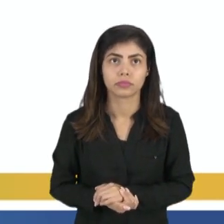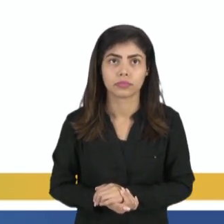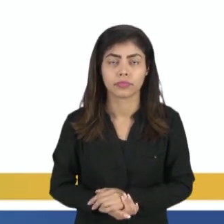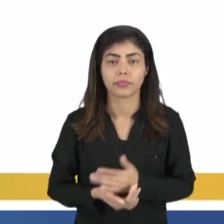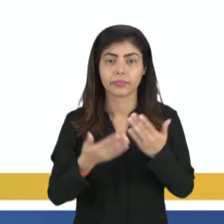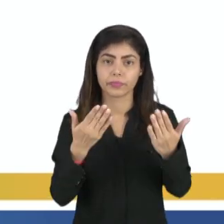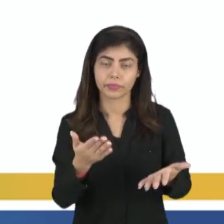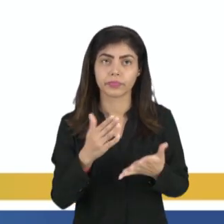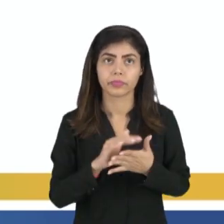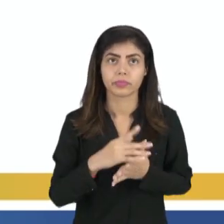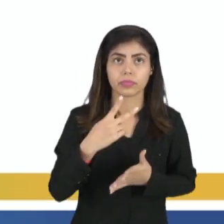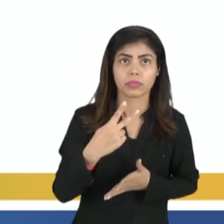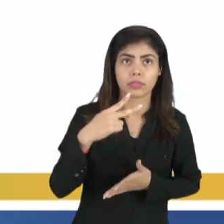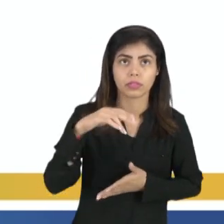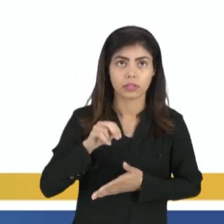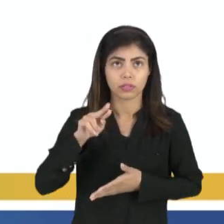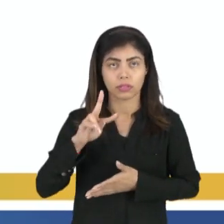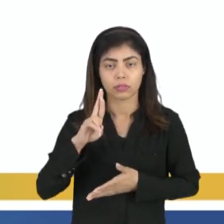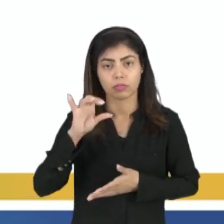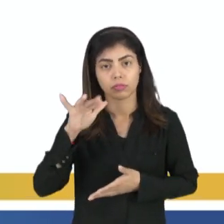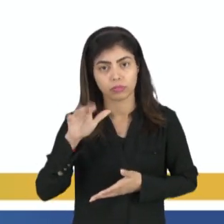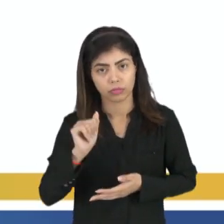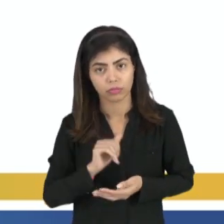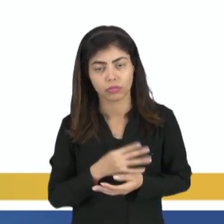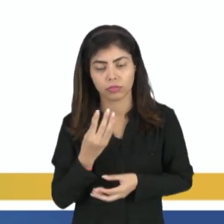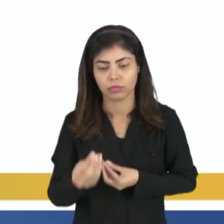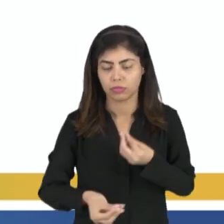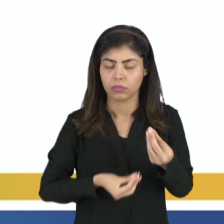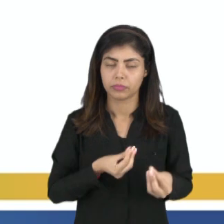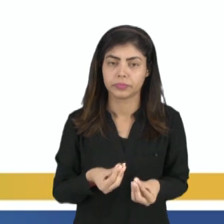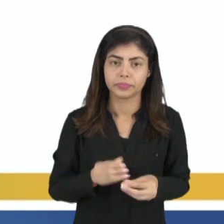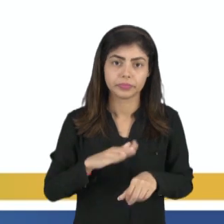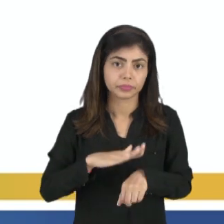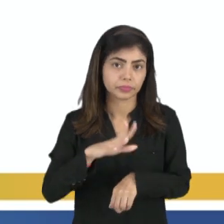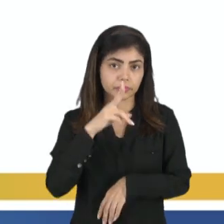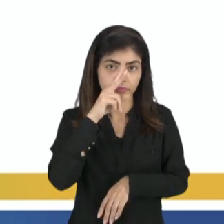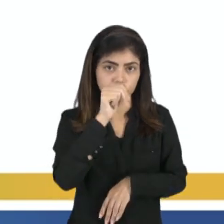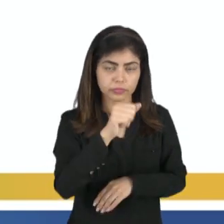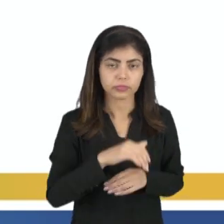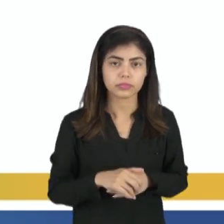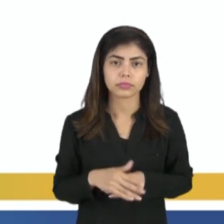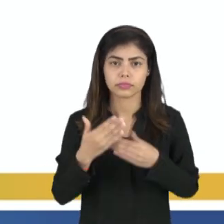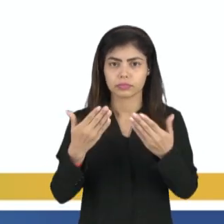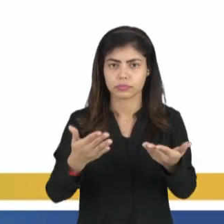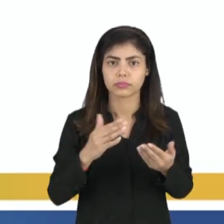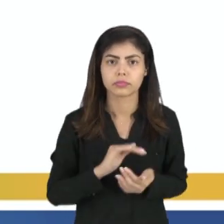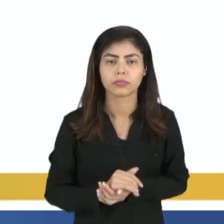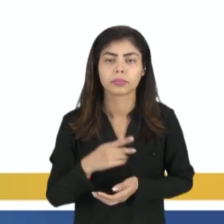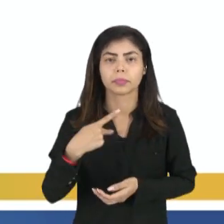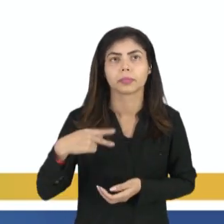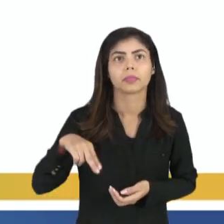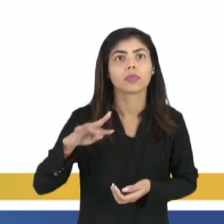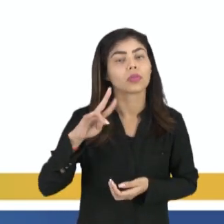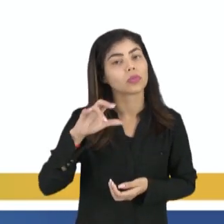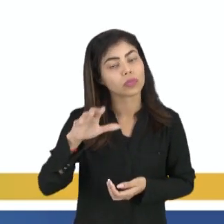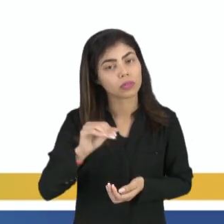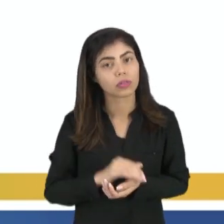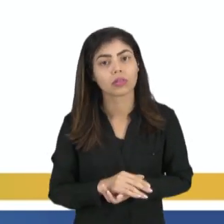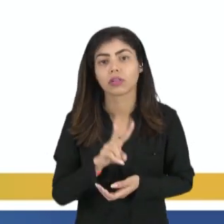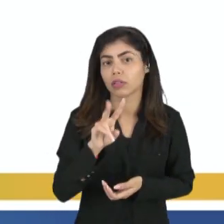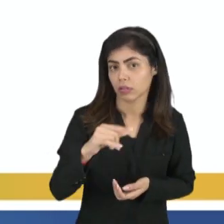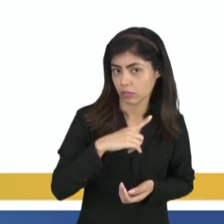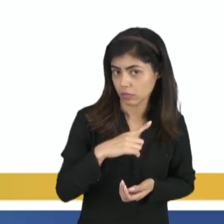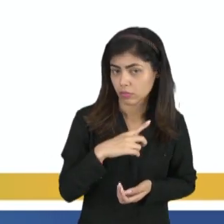temos aí a penúltima sílaba como sendo a mais forte tão essa penúltima sílaba